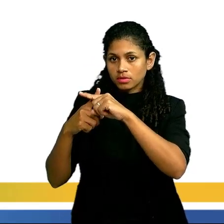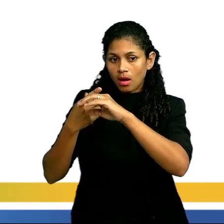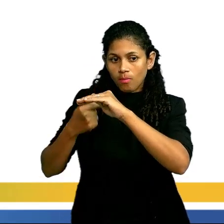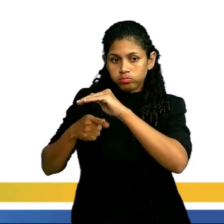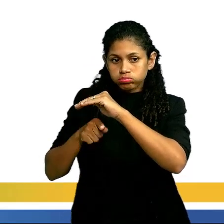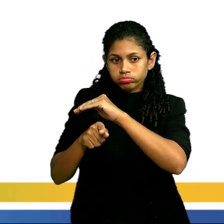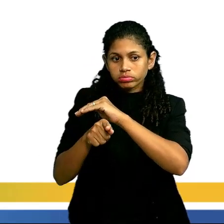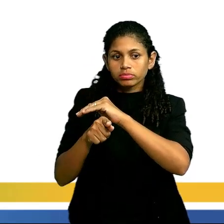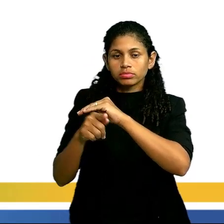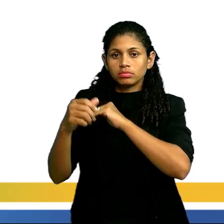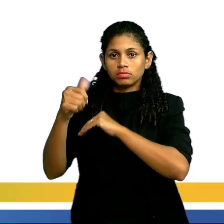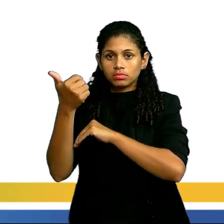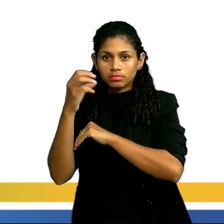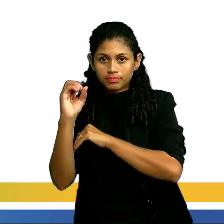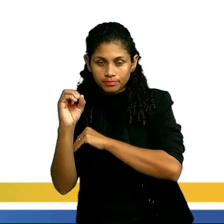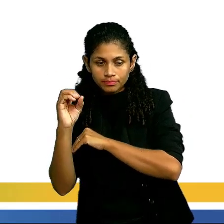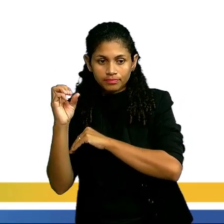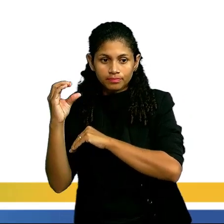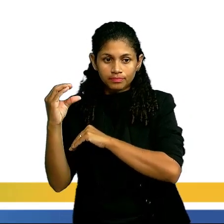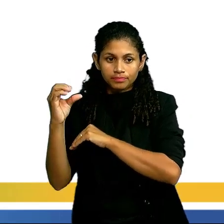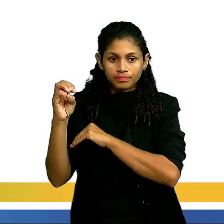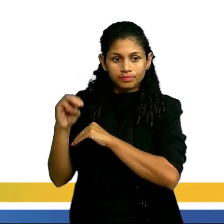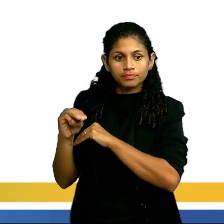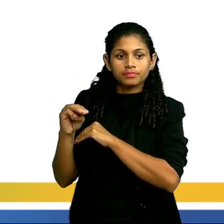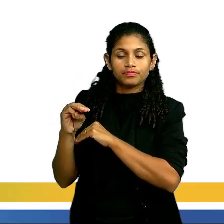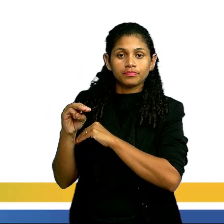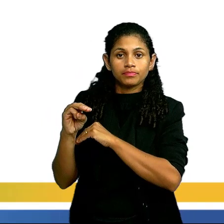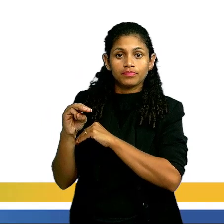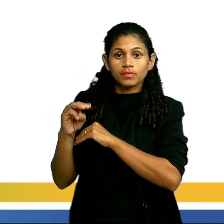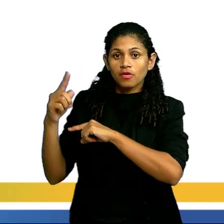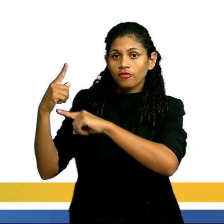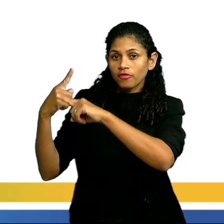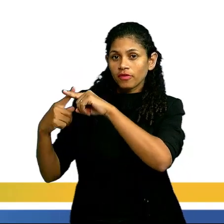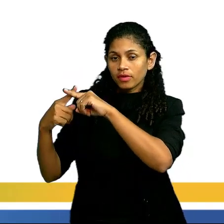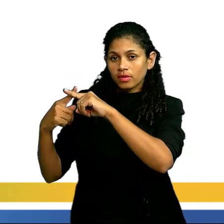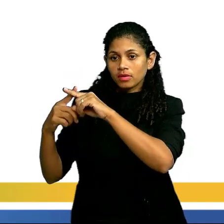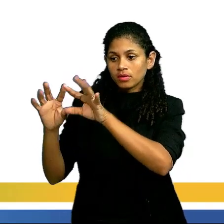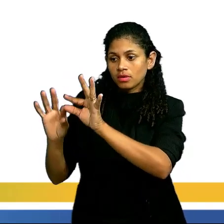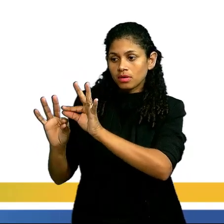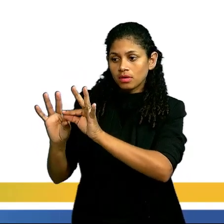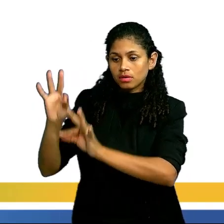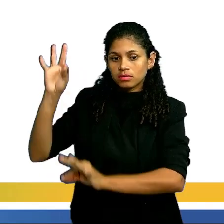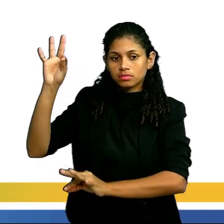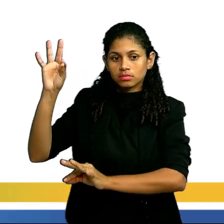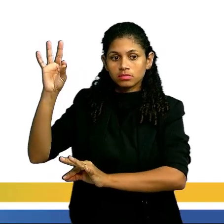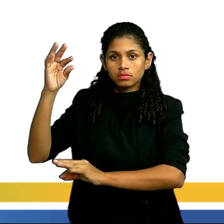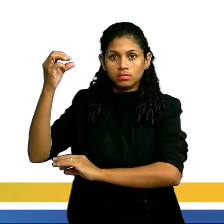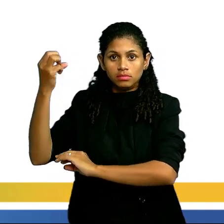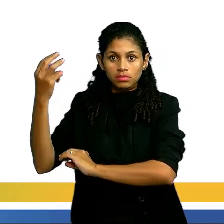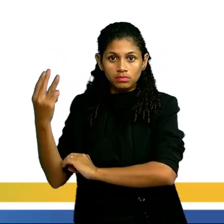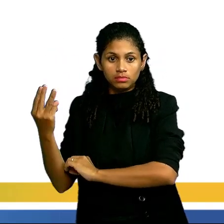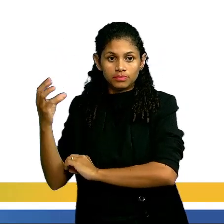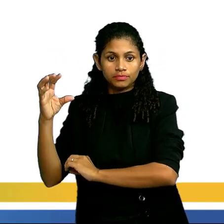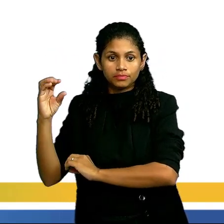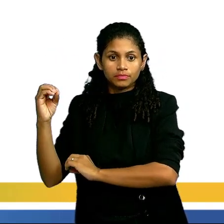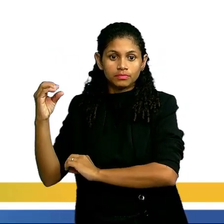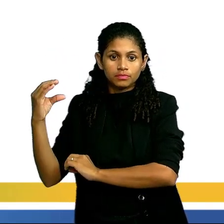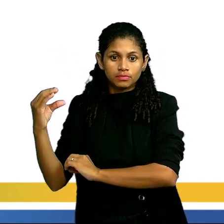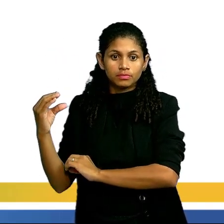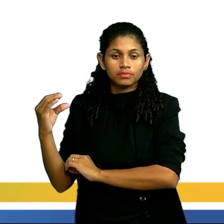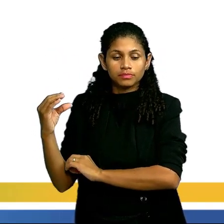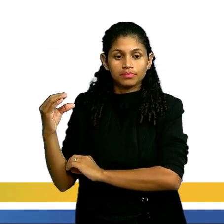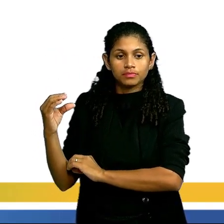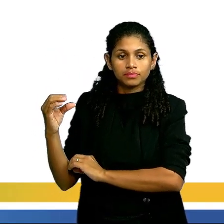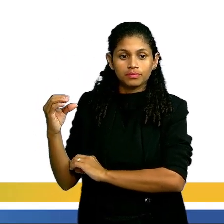profundidade, 10 centímetros, vezes a altura, 30 centímetros, multiplica-se